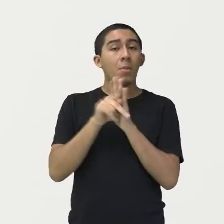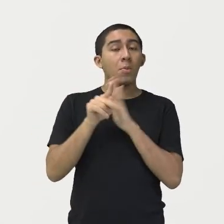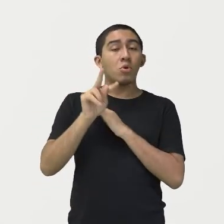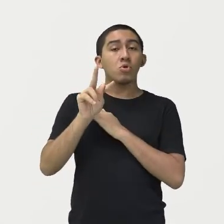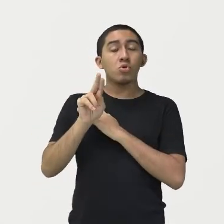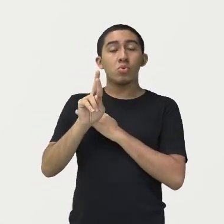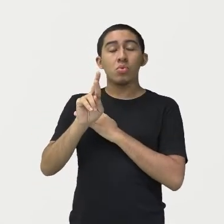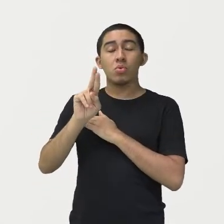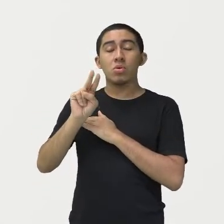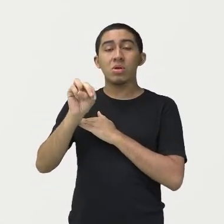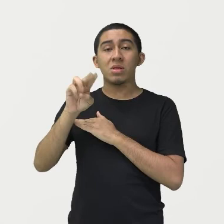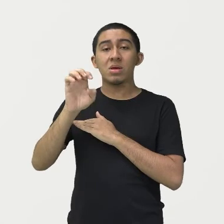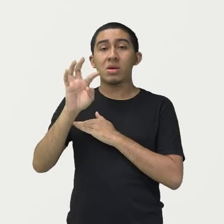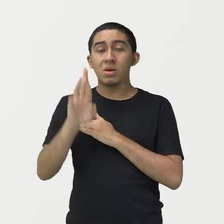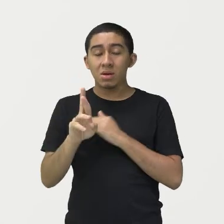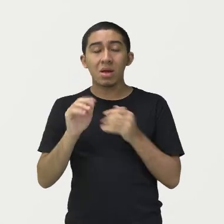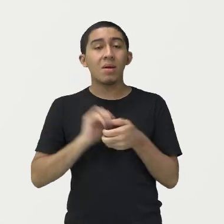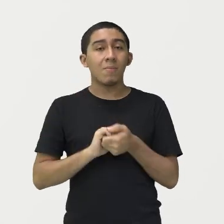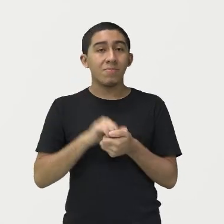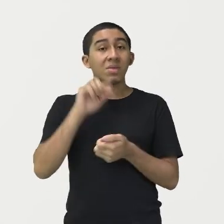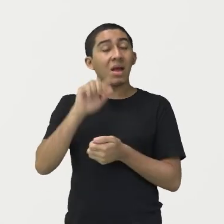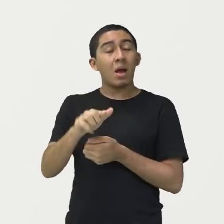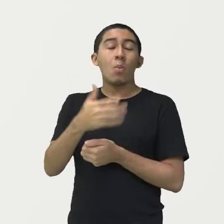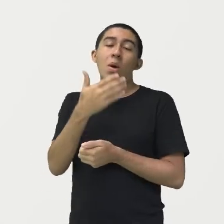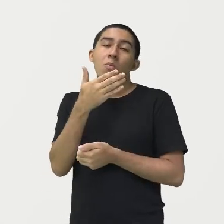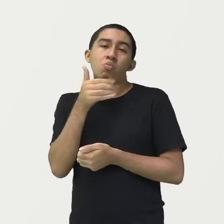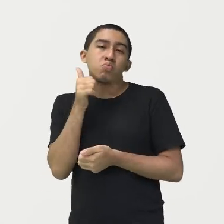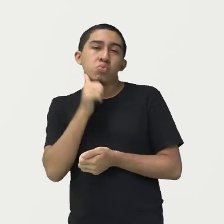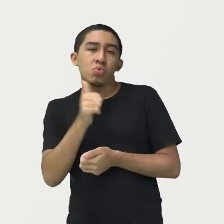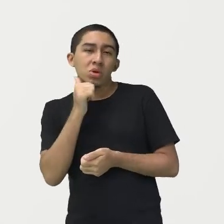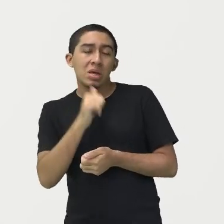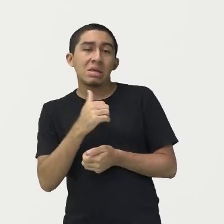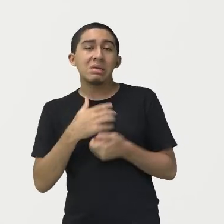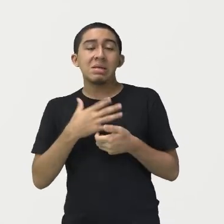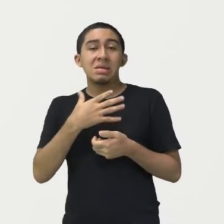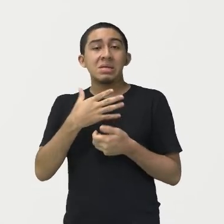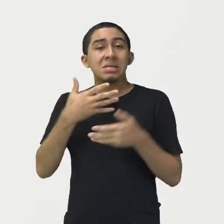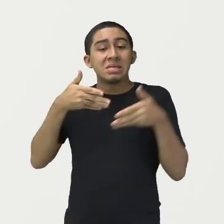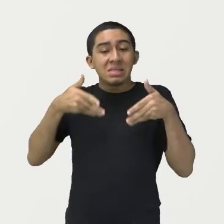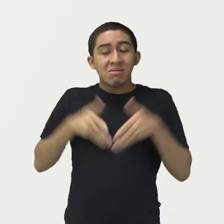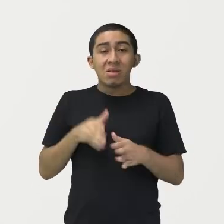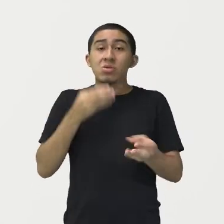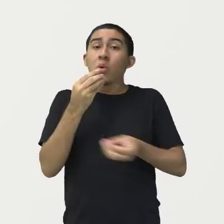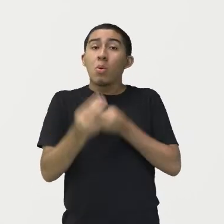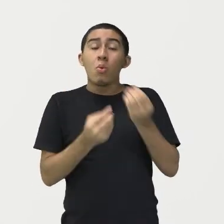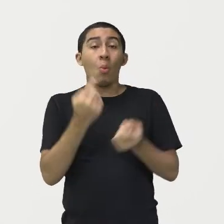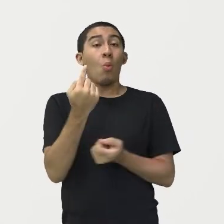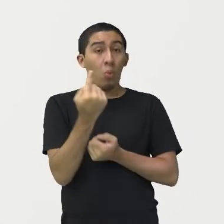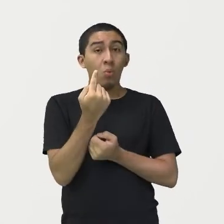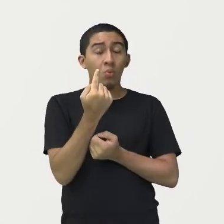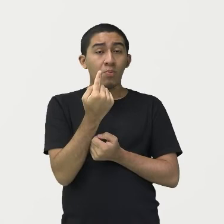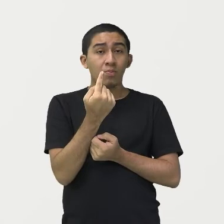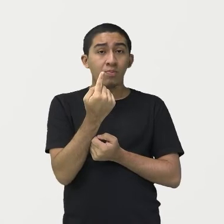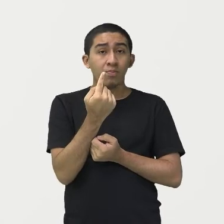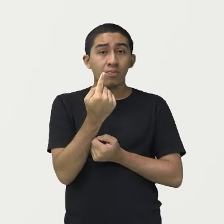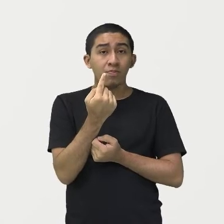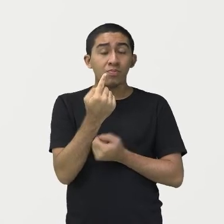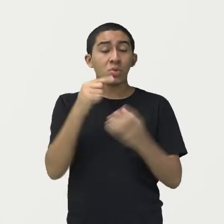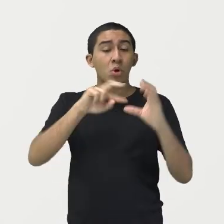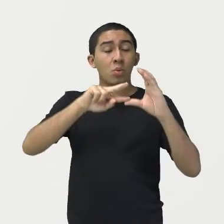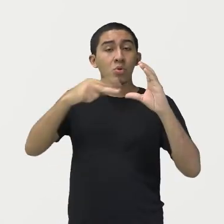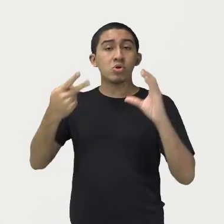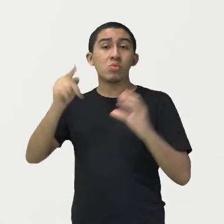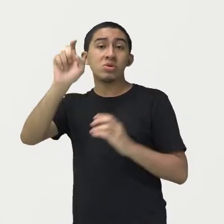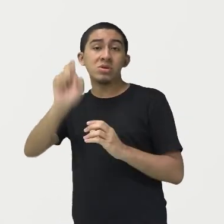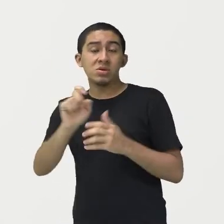distúrbio cromossômico em que uma mulher nasce com apenas um cromossomo X. A síndrome de Turner é